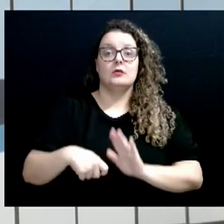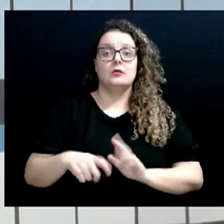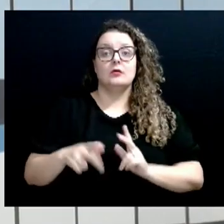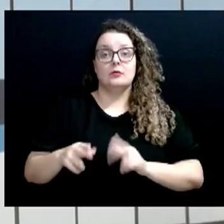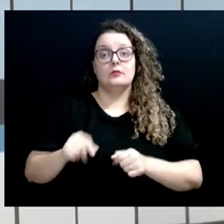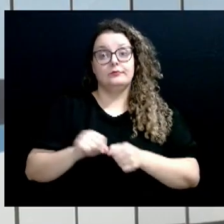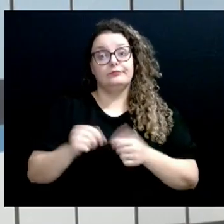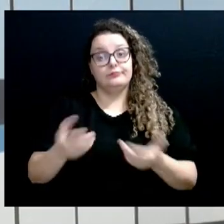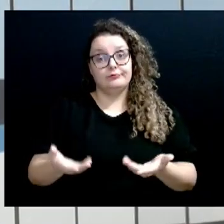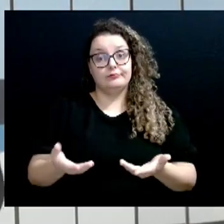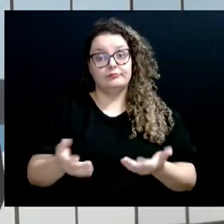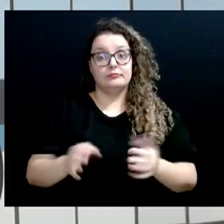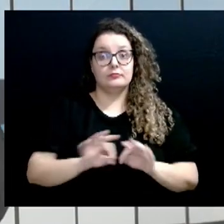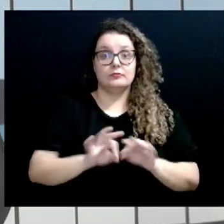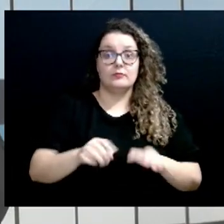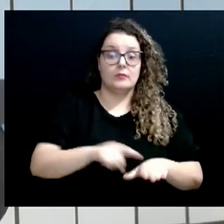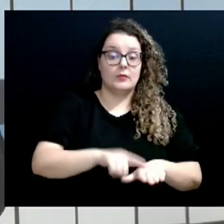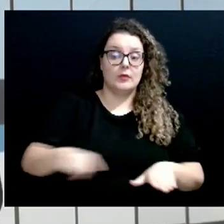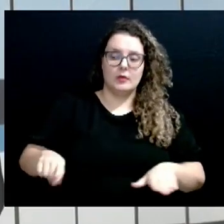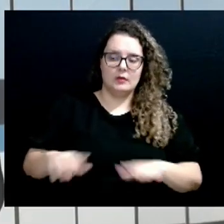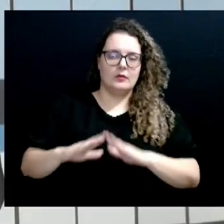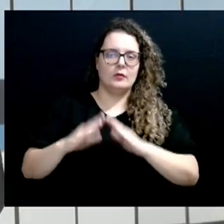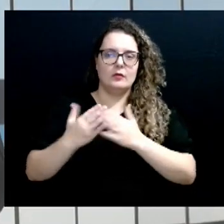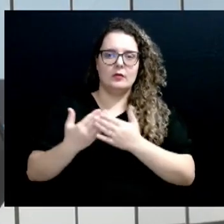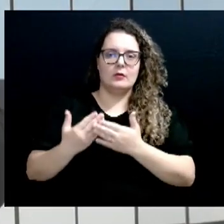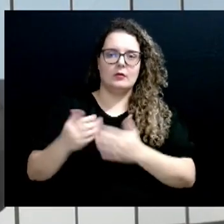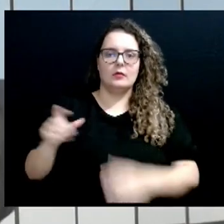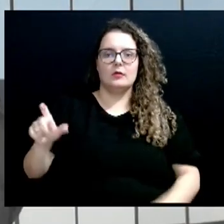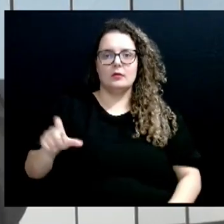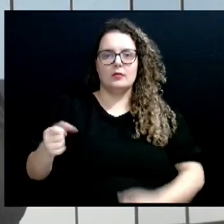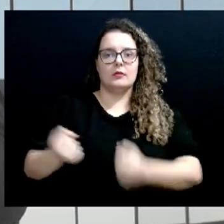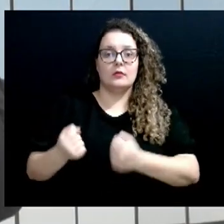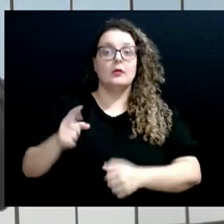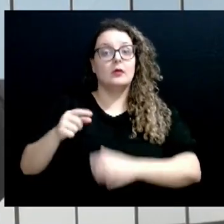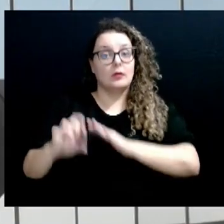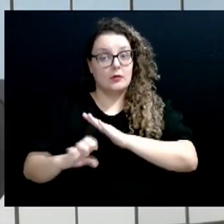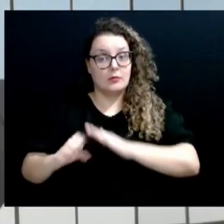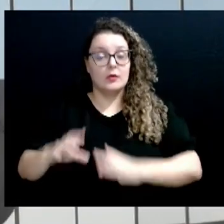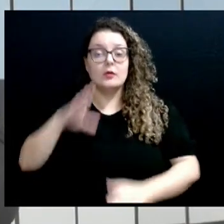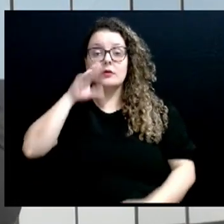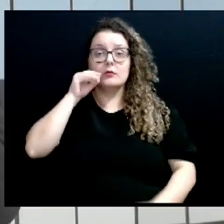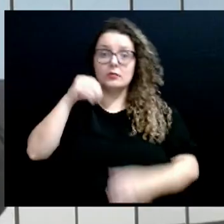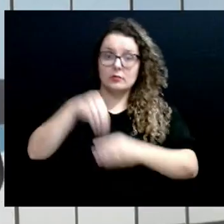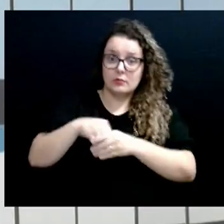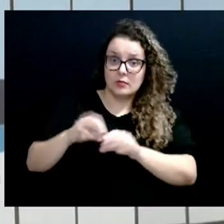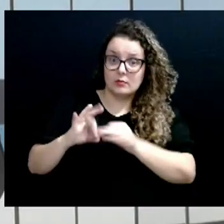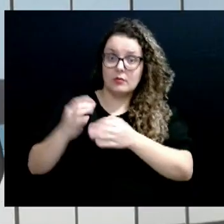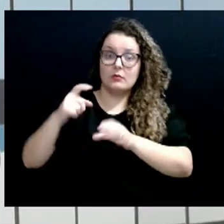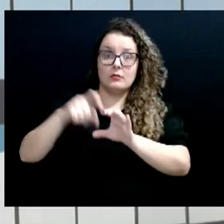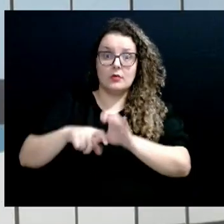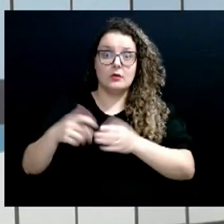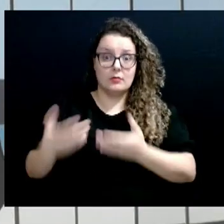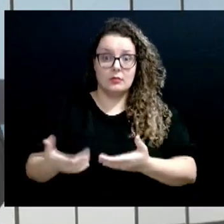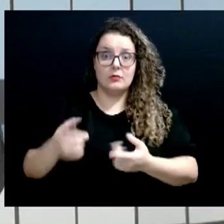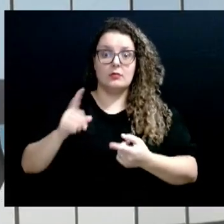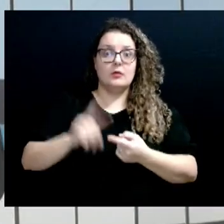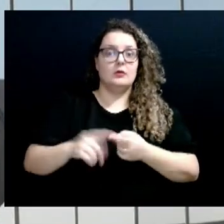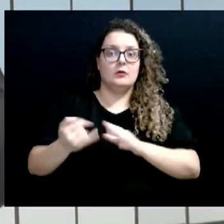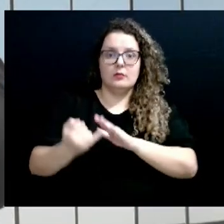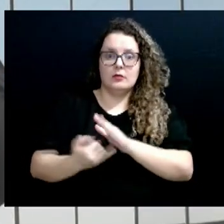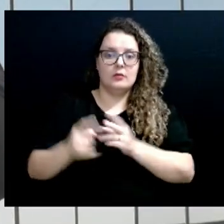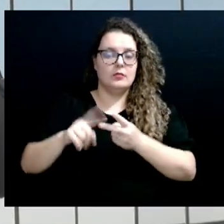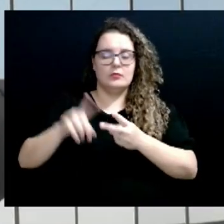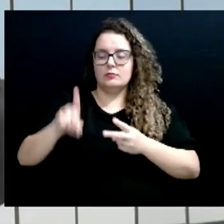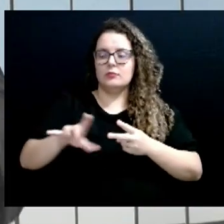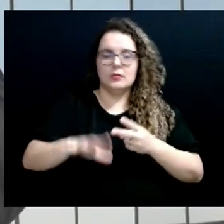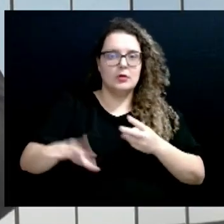simplesmente excluindo a autoescola. Lembrando que a autoescola é uma empresa, tem funcionários, né, tem famílias que dependem disso aí, então tem o instrutor, tem os diretores, tem a